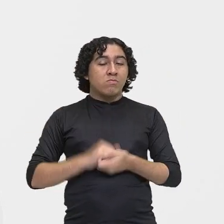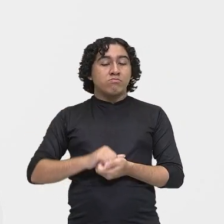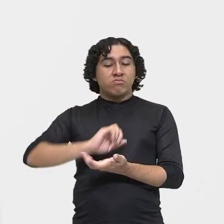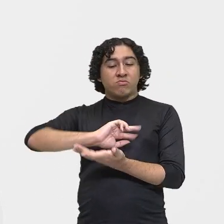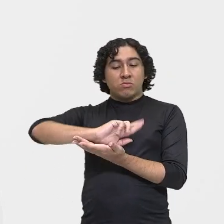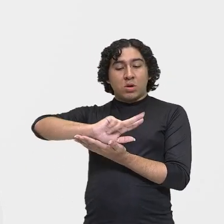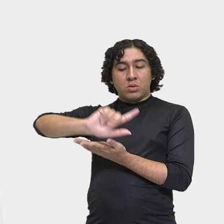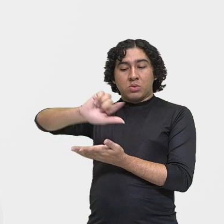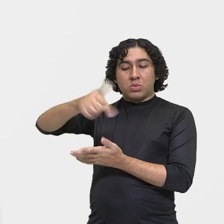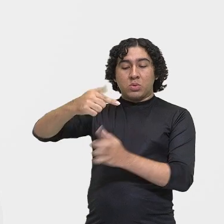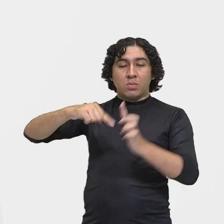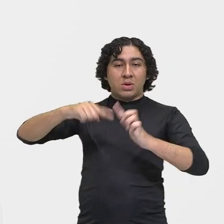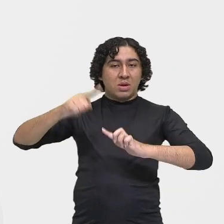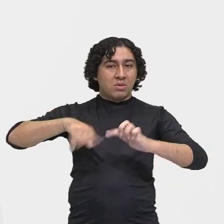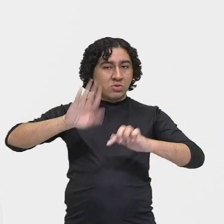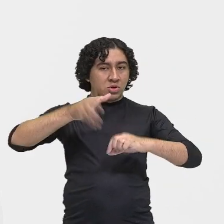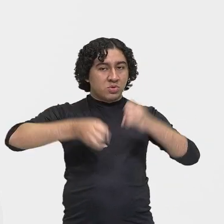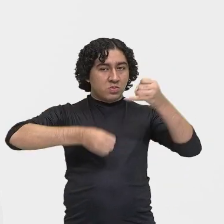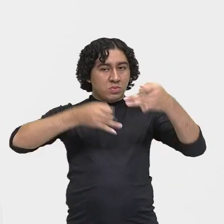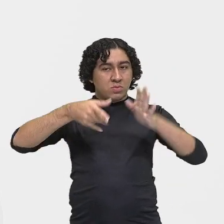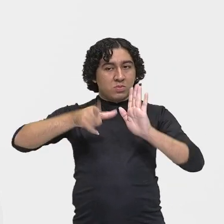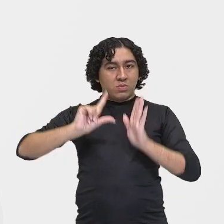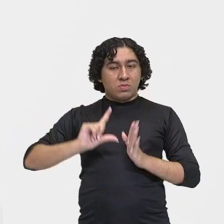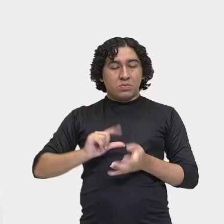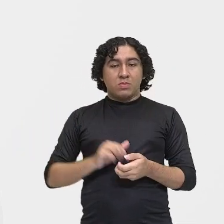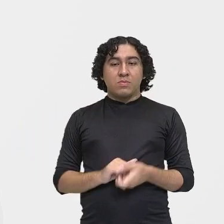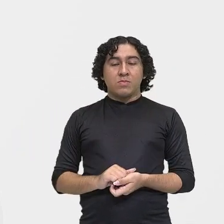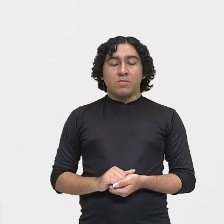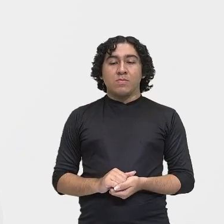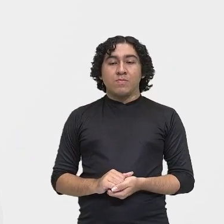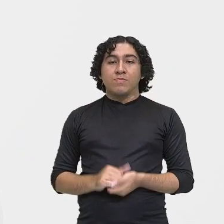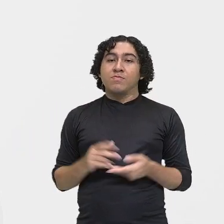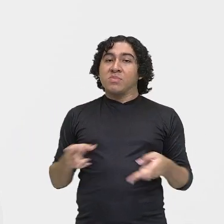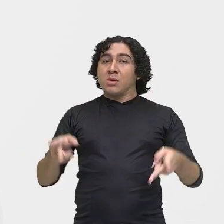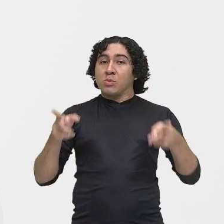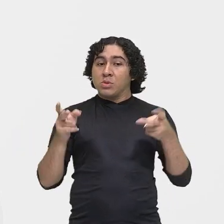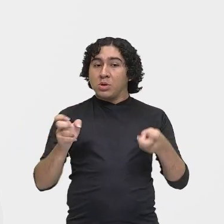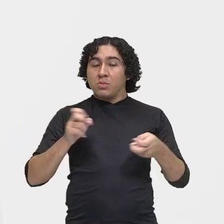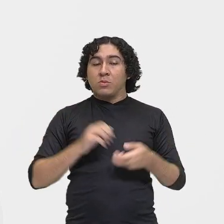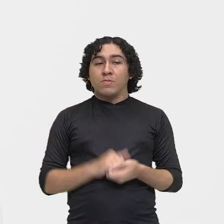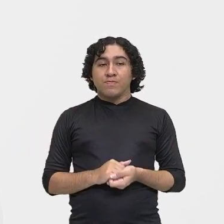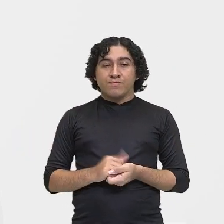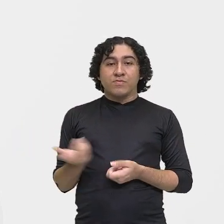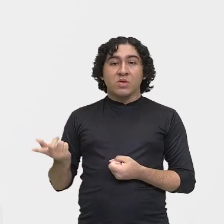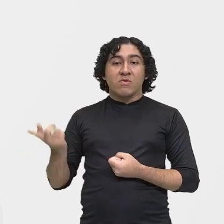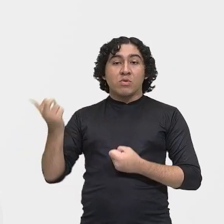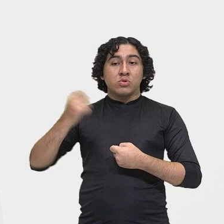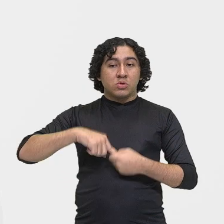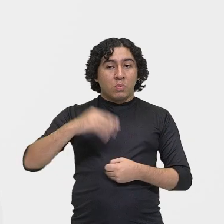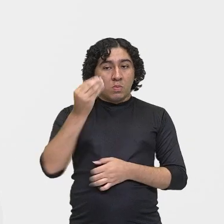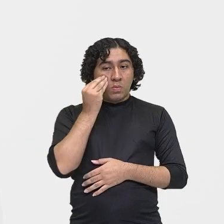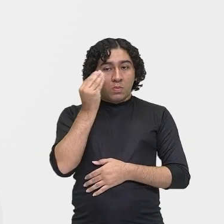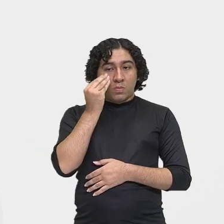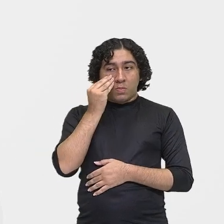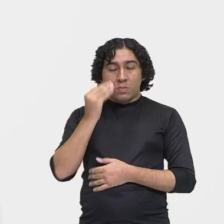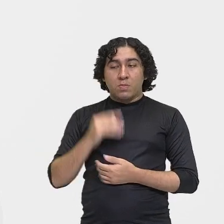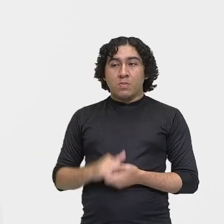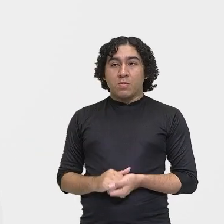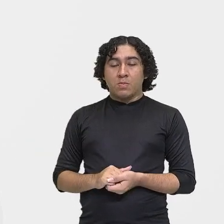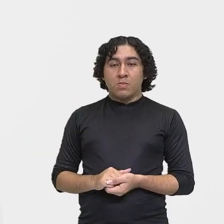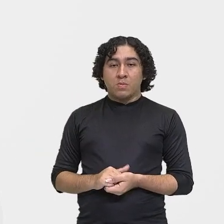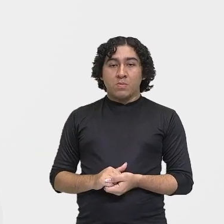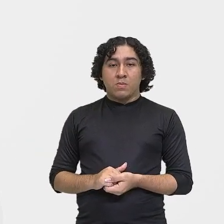demais corpos já citados. Então, você observa que nós, voltando aqui, ó, você observa